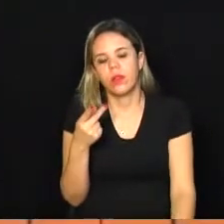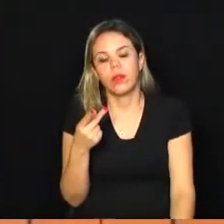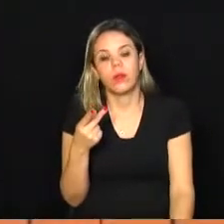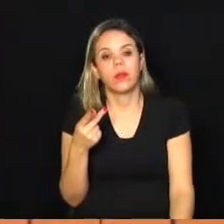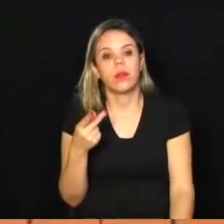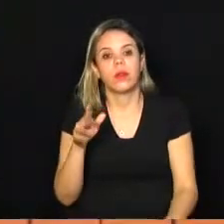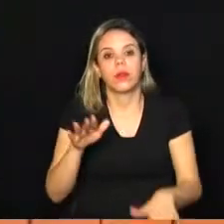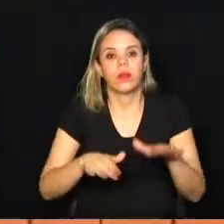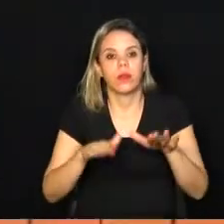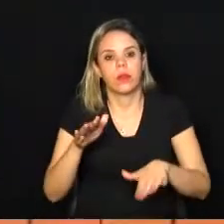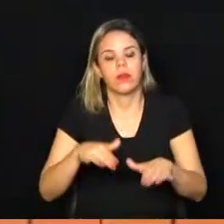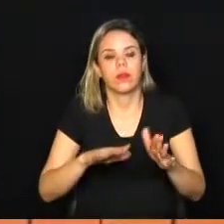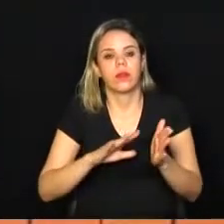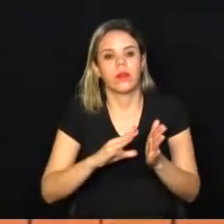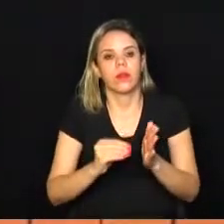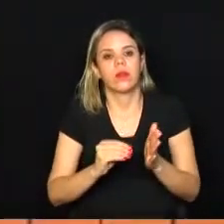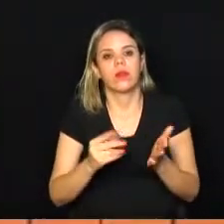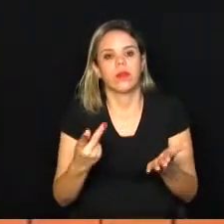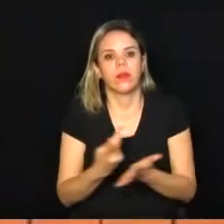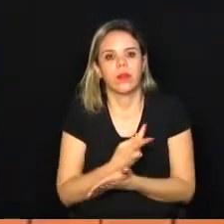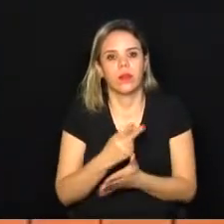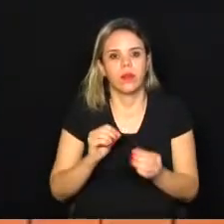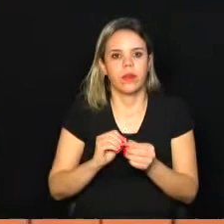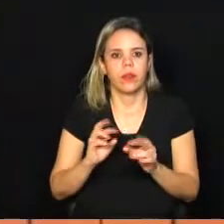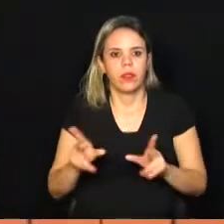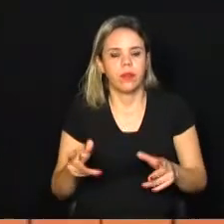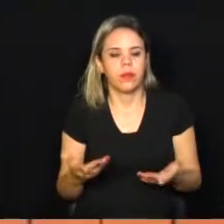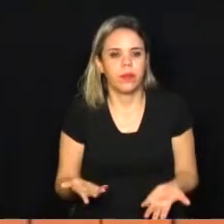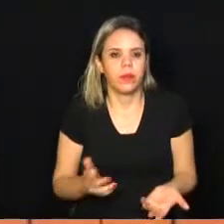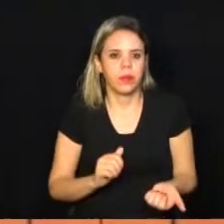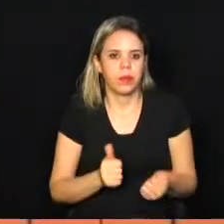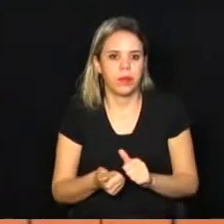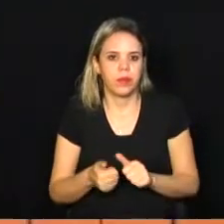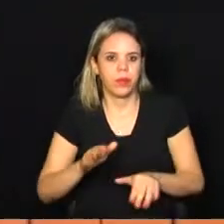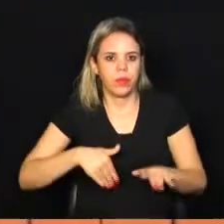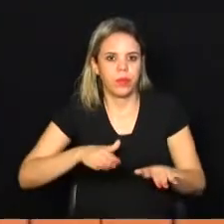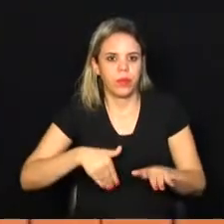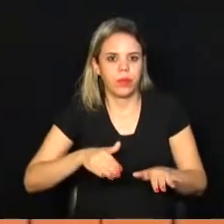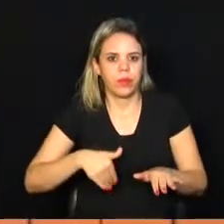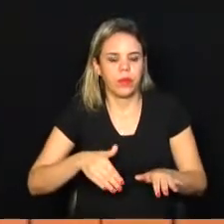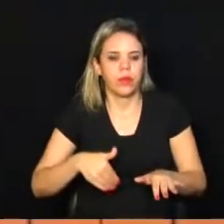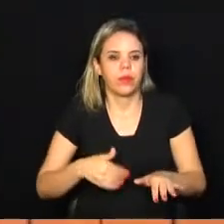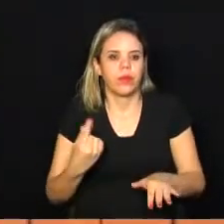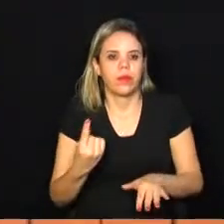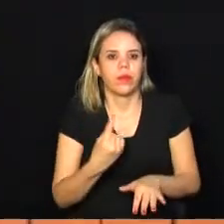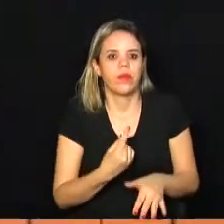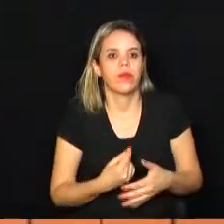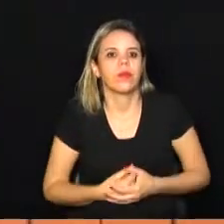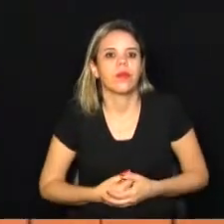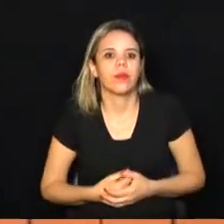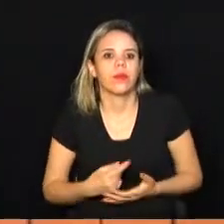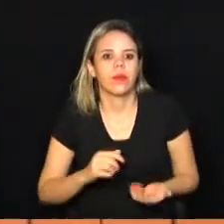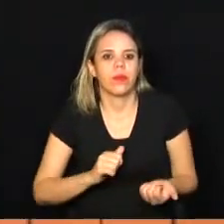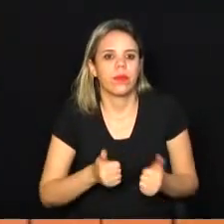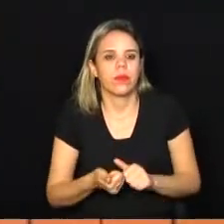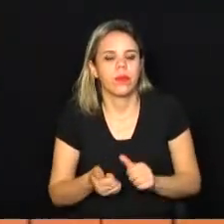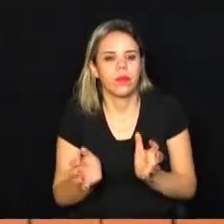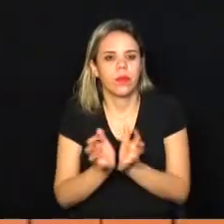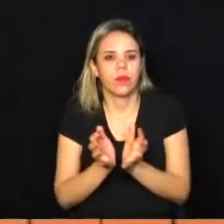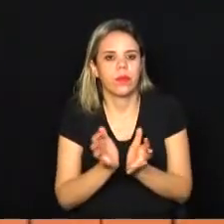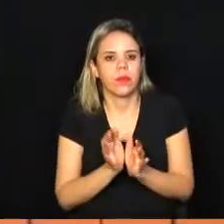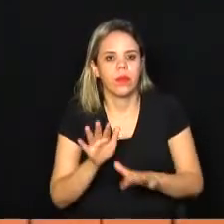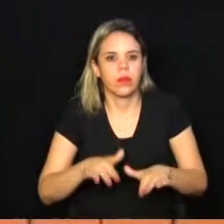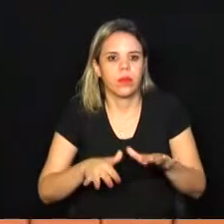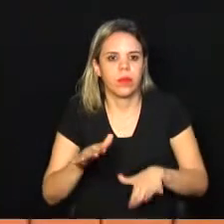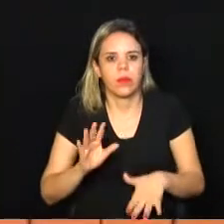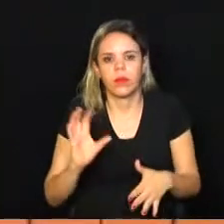da modalidade, um erro faz toda a diferença, atletismo, natação, aquele individual, e no esporte coletivo, muitas vezes,